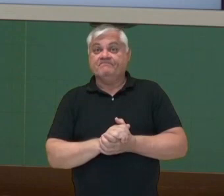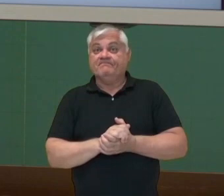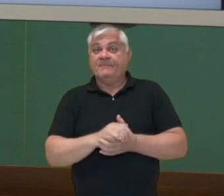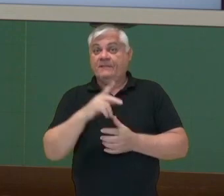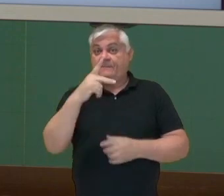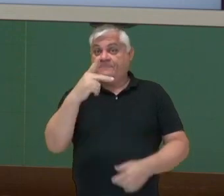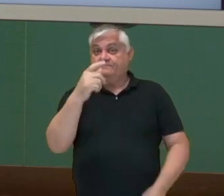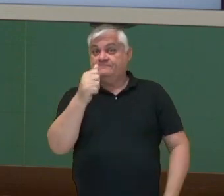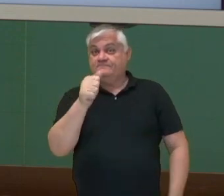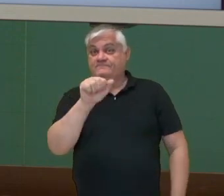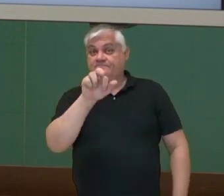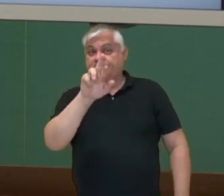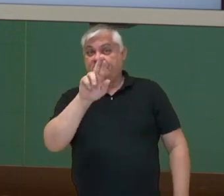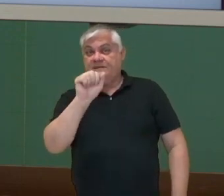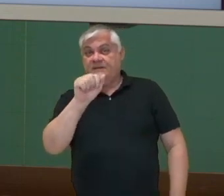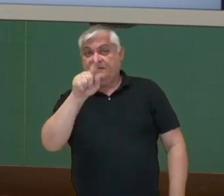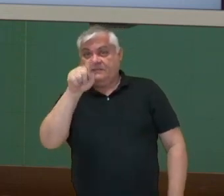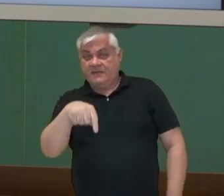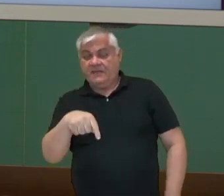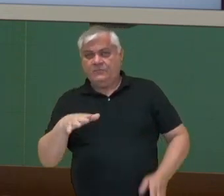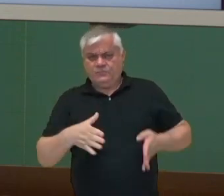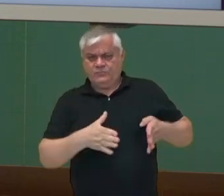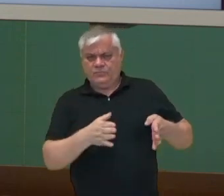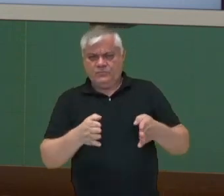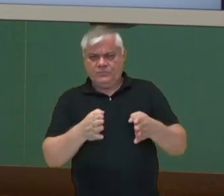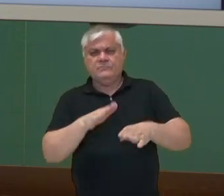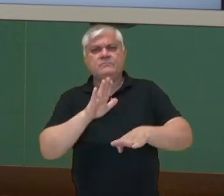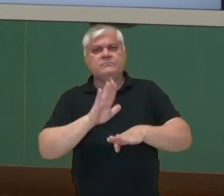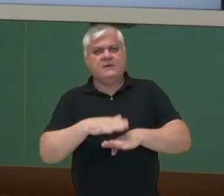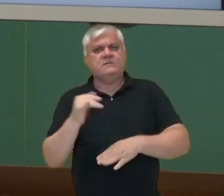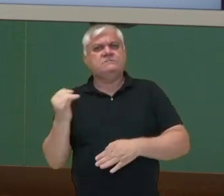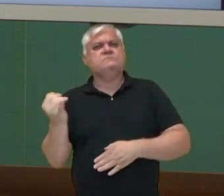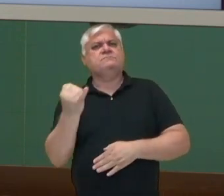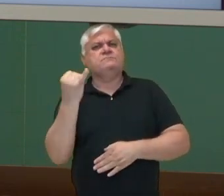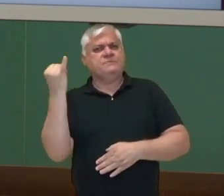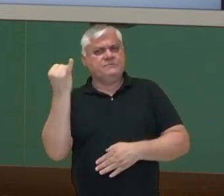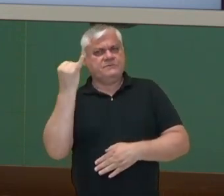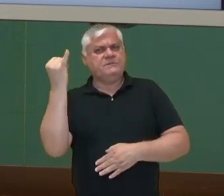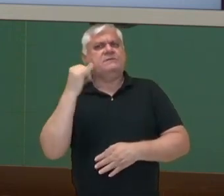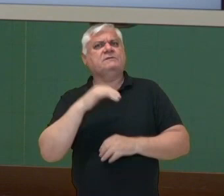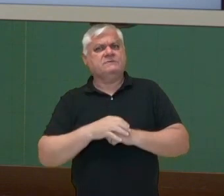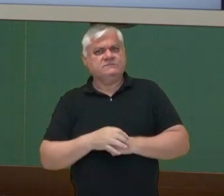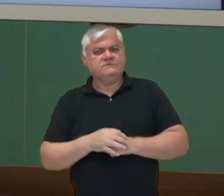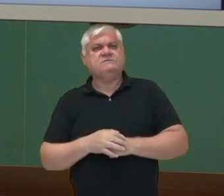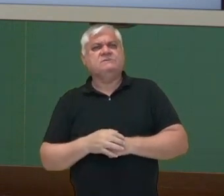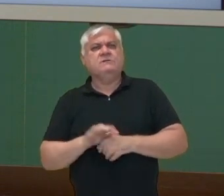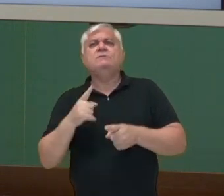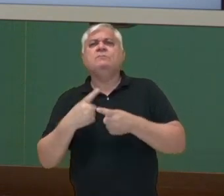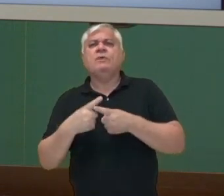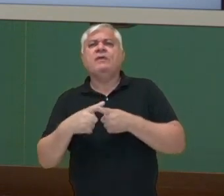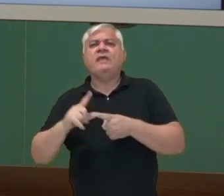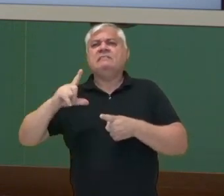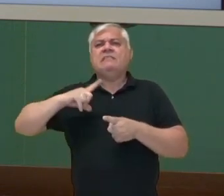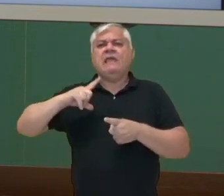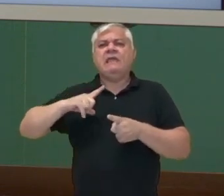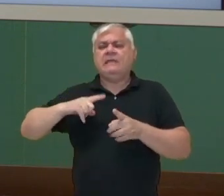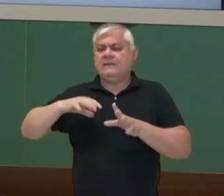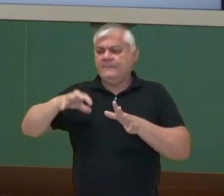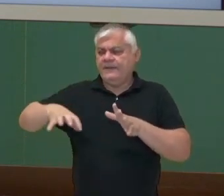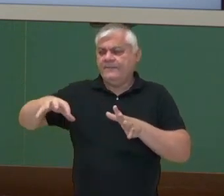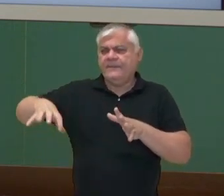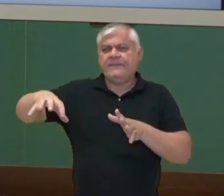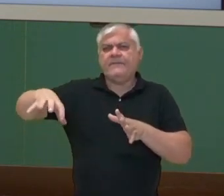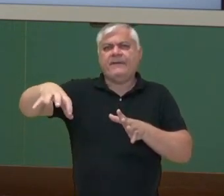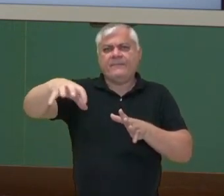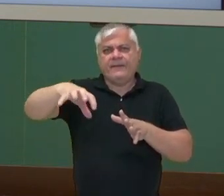está presente ali na região sudeste, né, é um dos mais importantes desta região. Nele se localizam